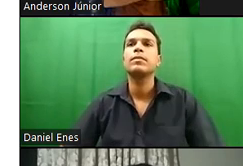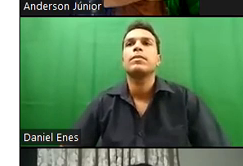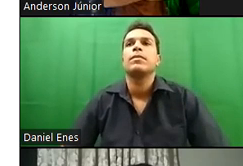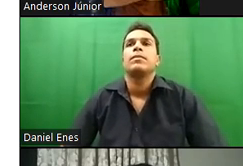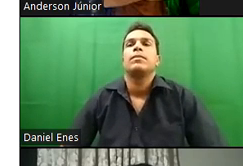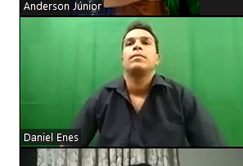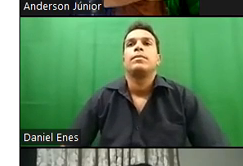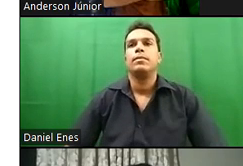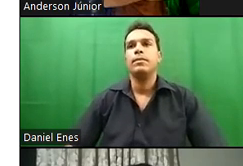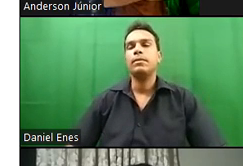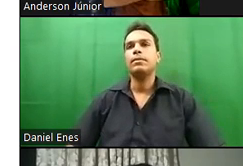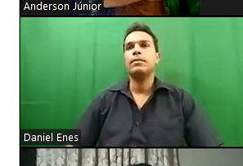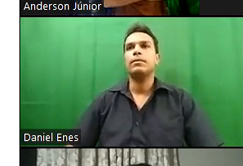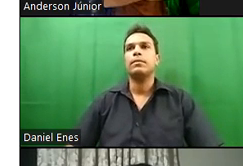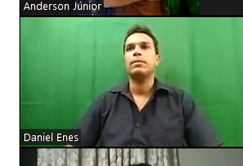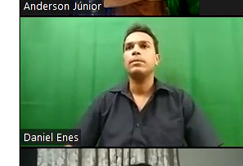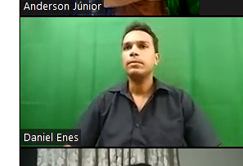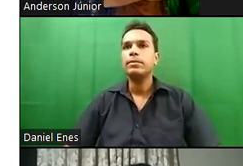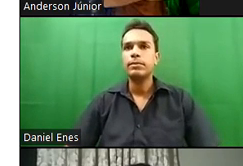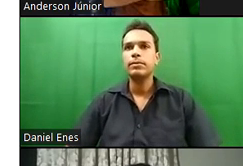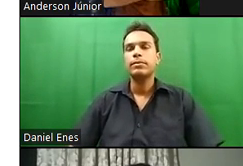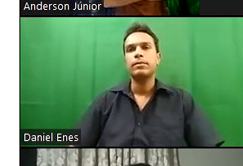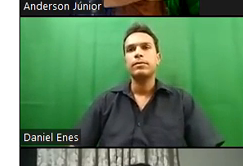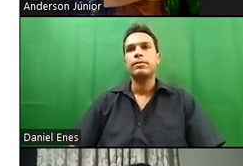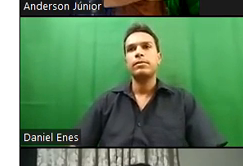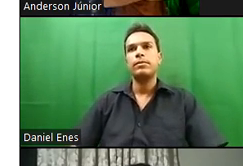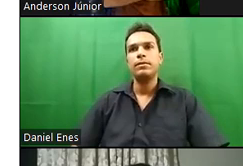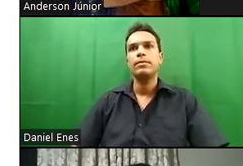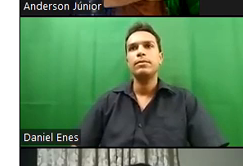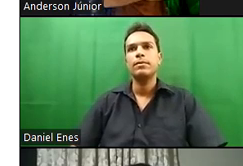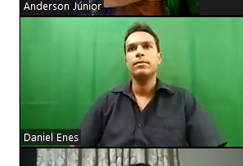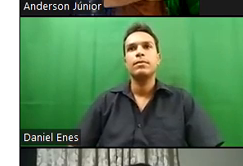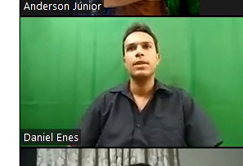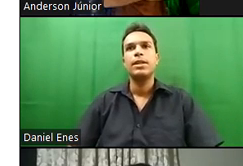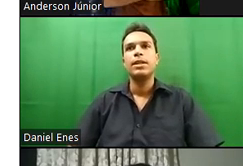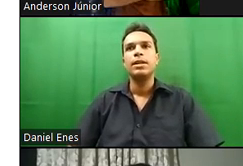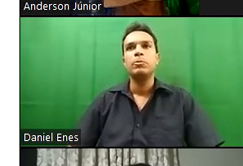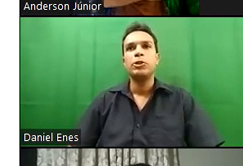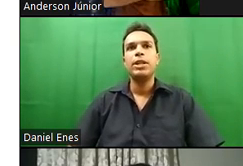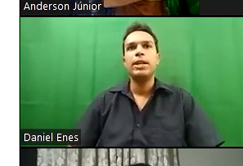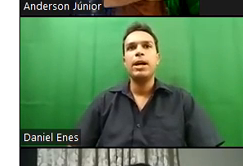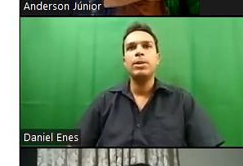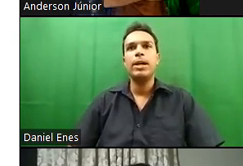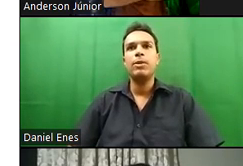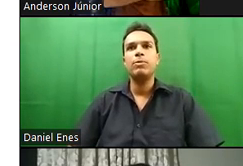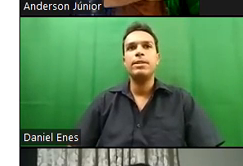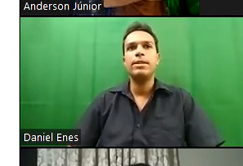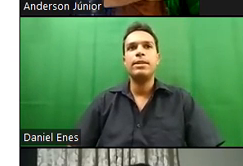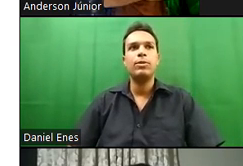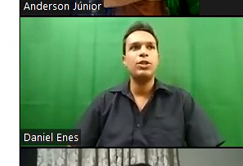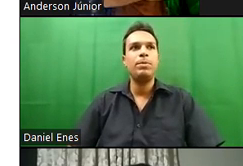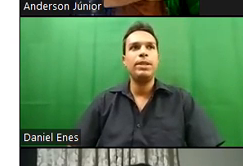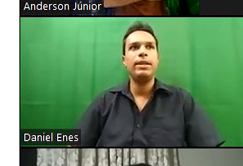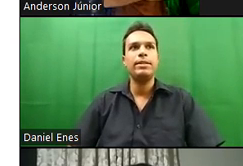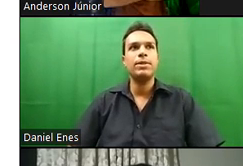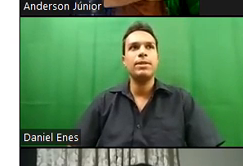faculdade. Acho muito maneiro. E é isso, no meu caso. Poxa, legal, legal. Você já tem